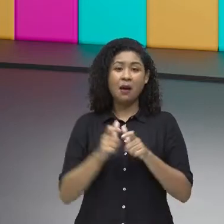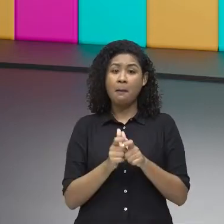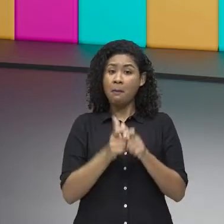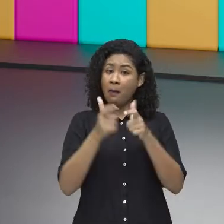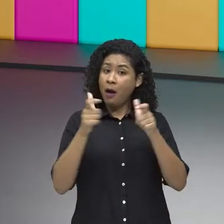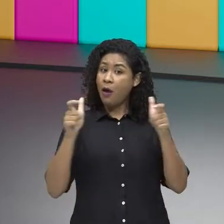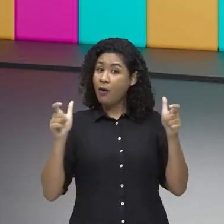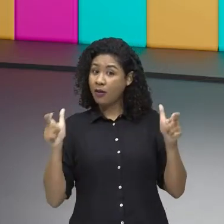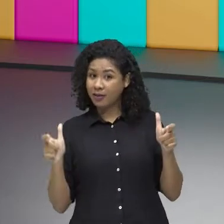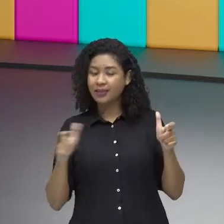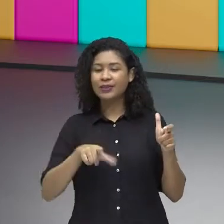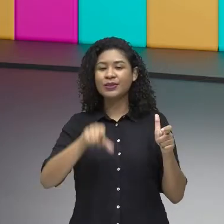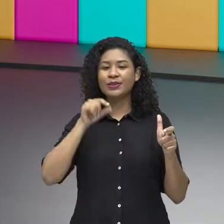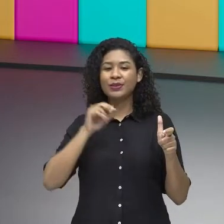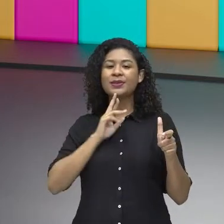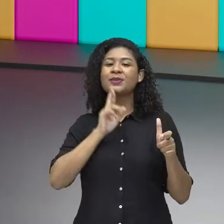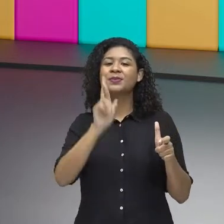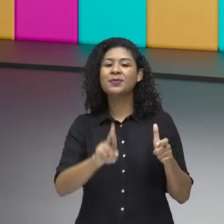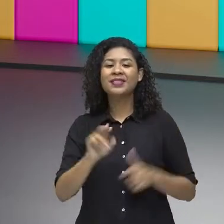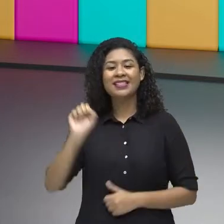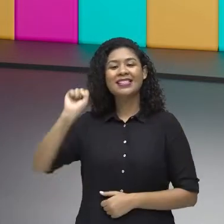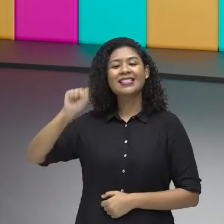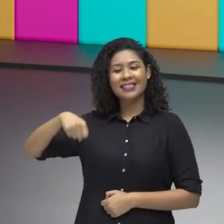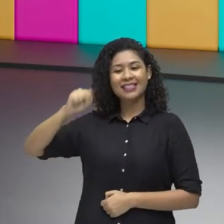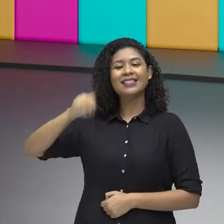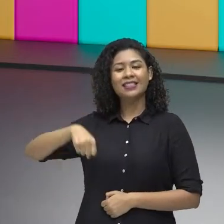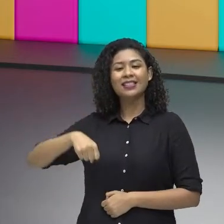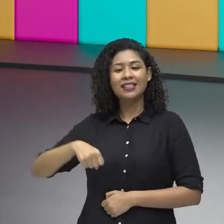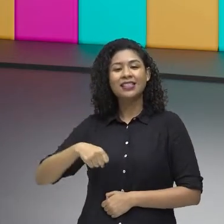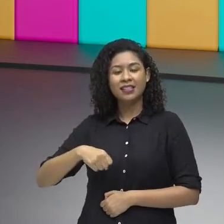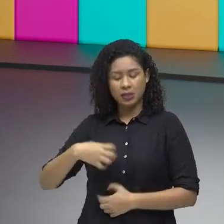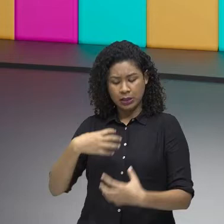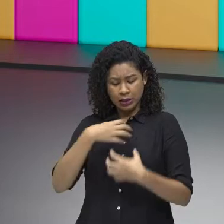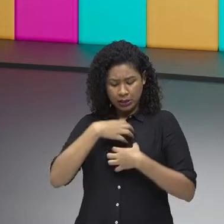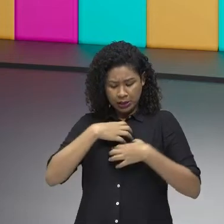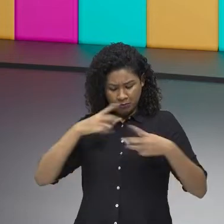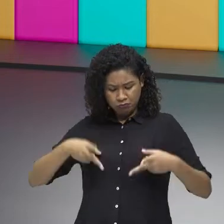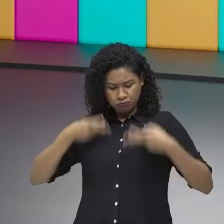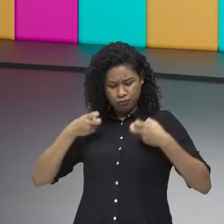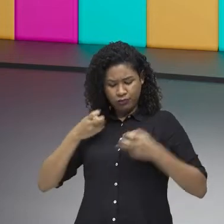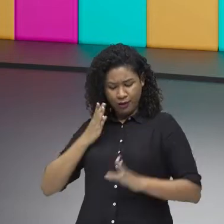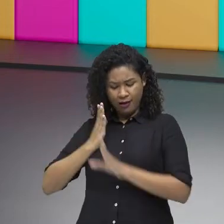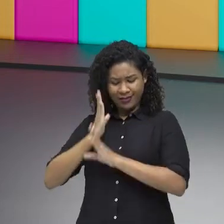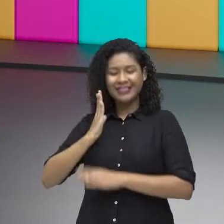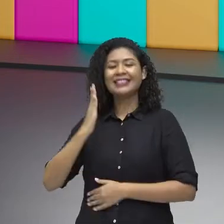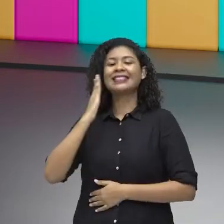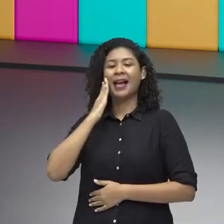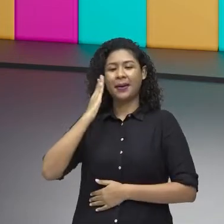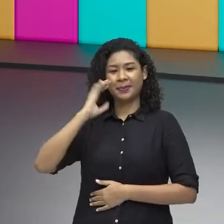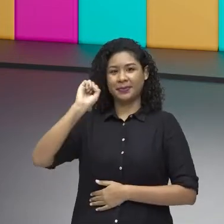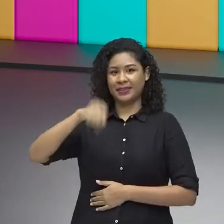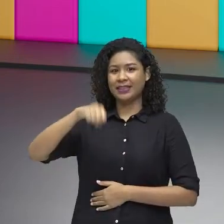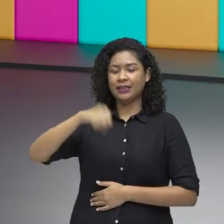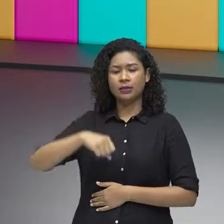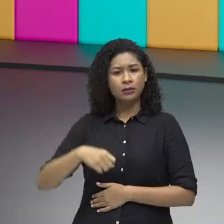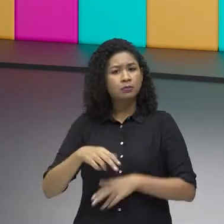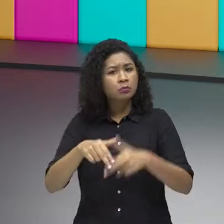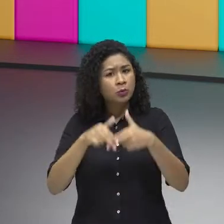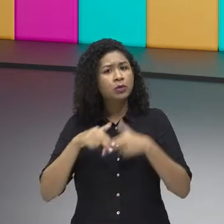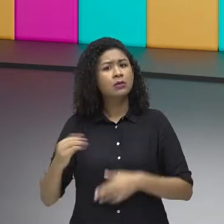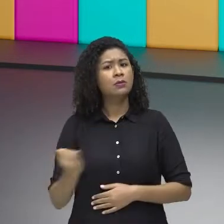respondeu o quê? Sim, né? Que reconhece aquilo que sente. Que bacana, é importante nós reconhecermos os